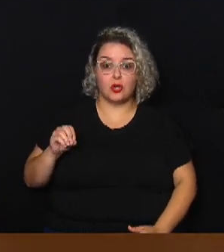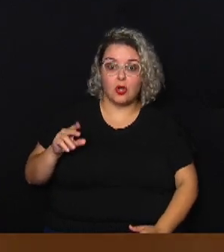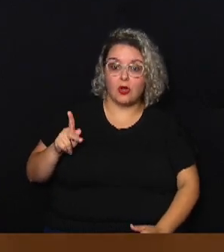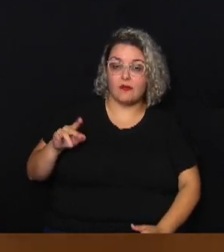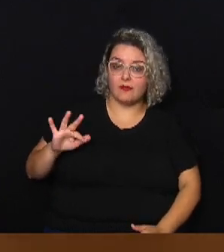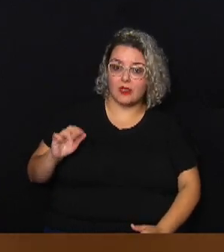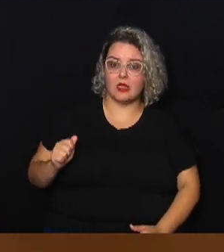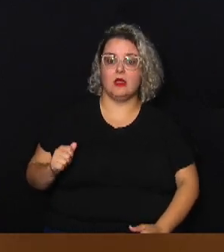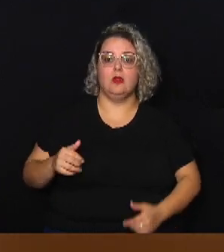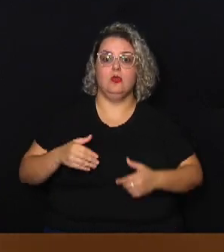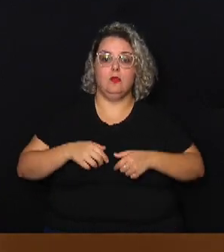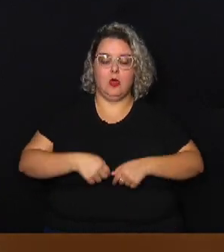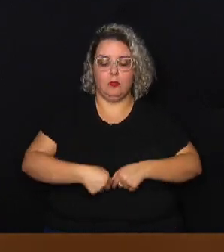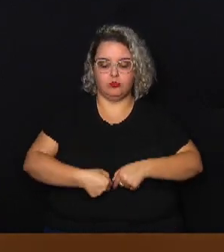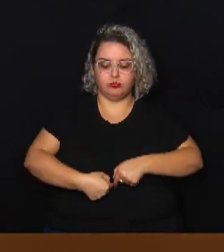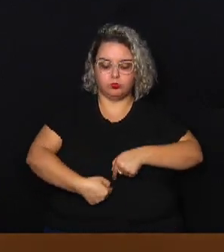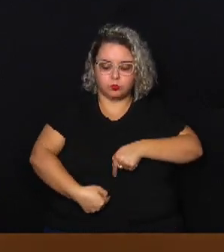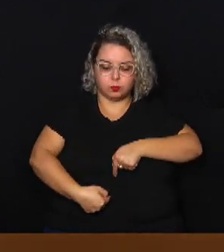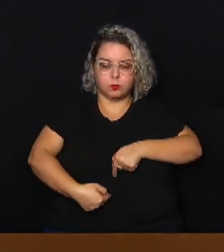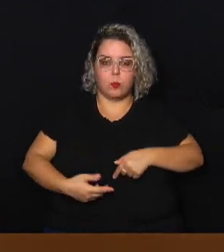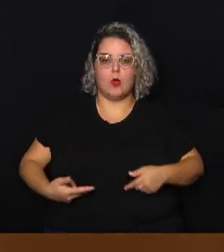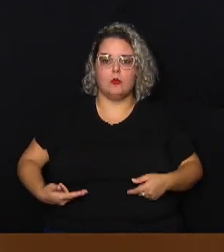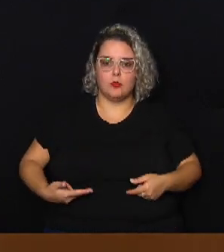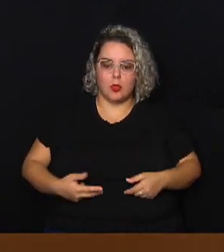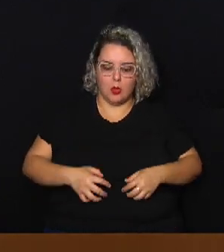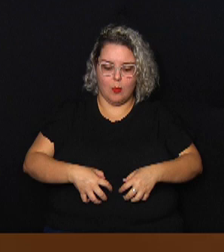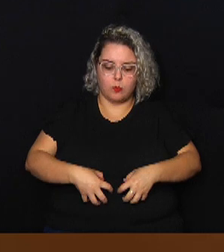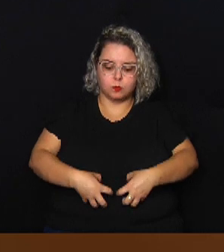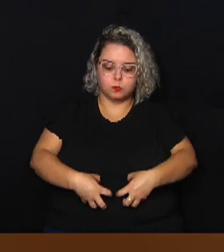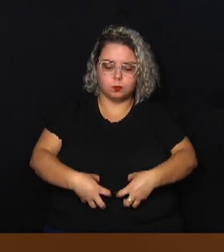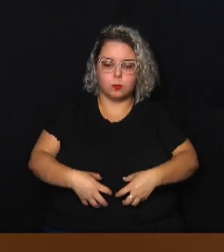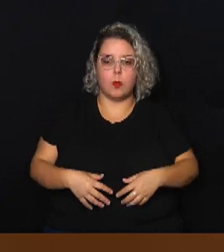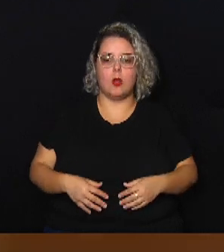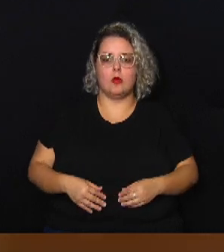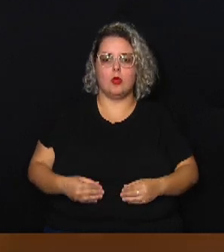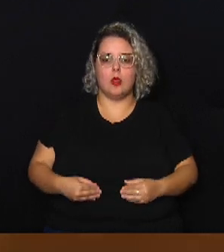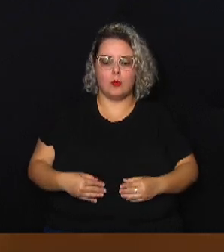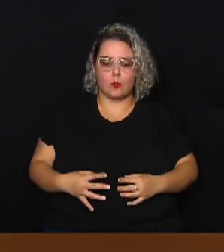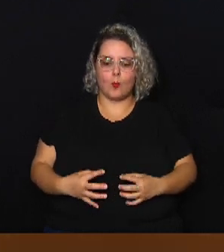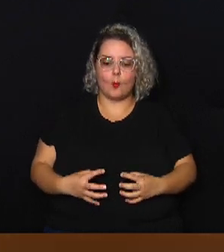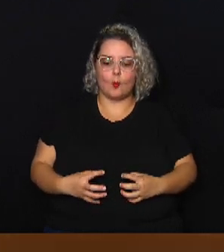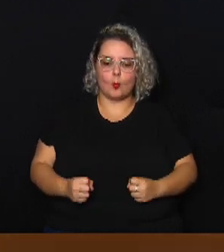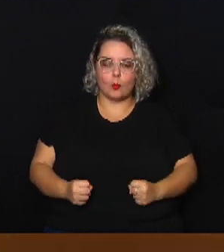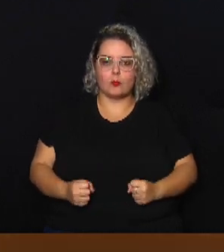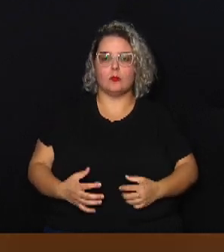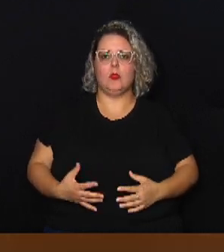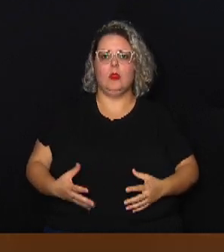alargamento de cicatriz, uma cicatriz hipercrômica, que é uma cicatriz mais escura,